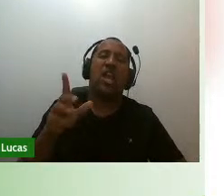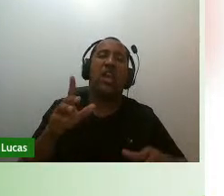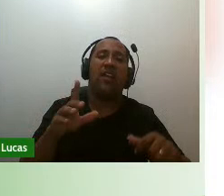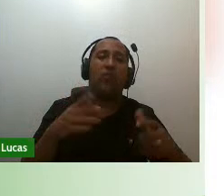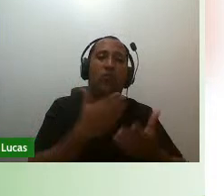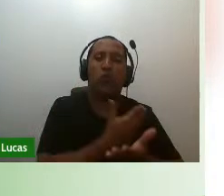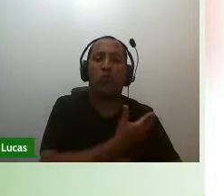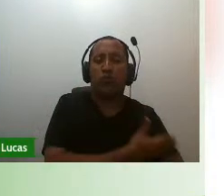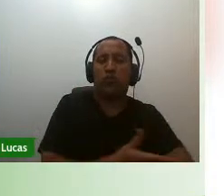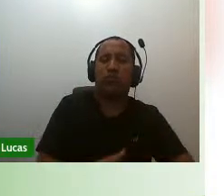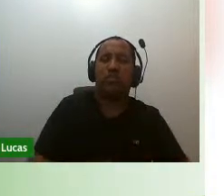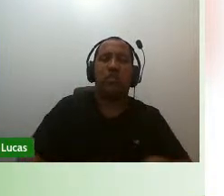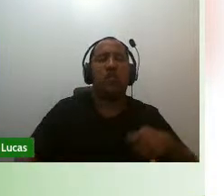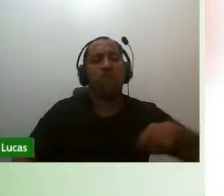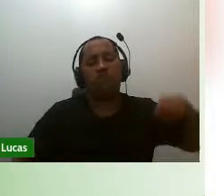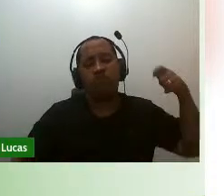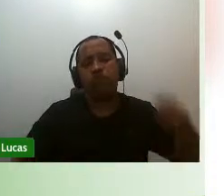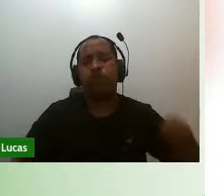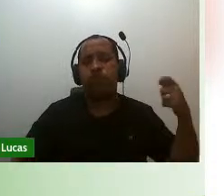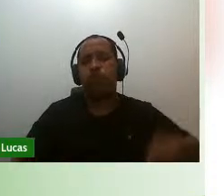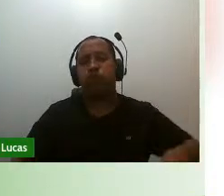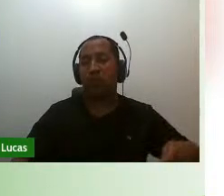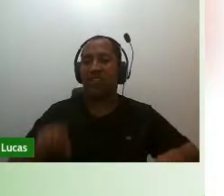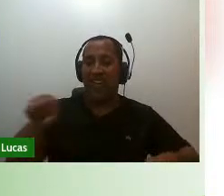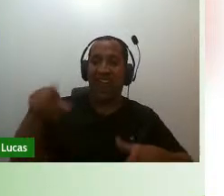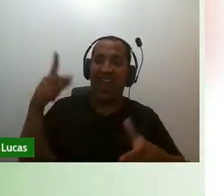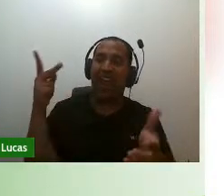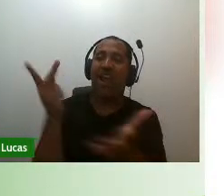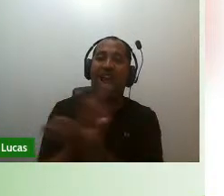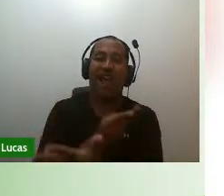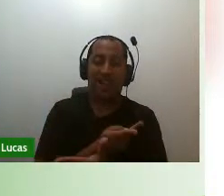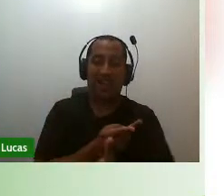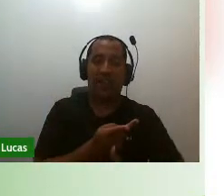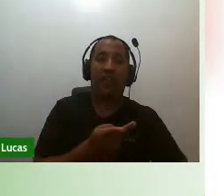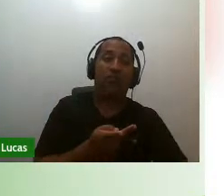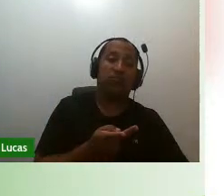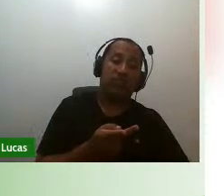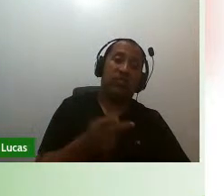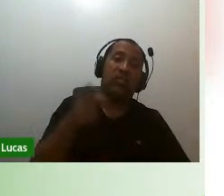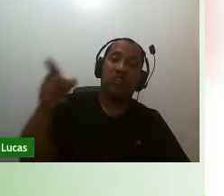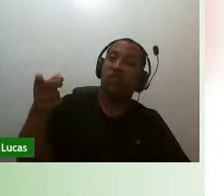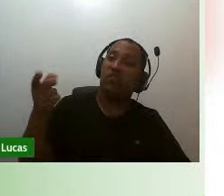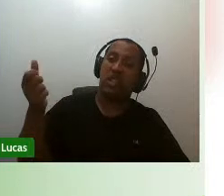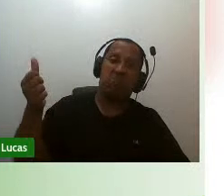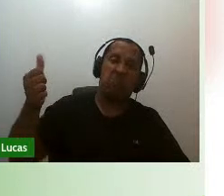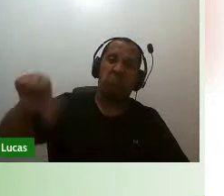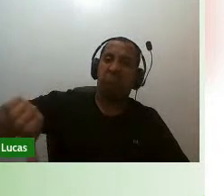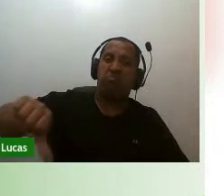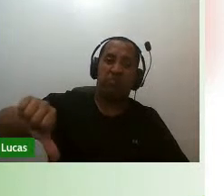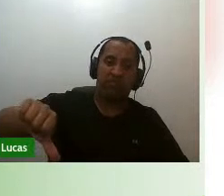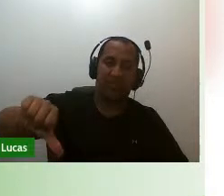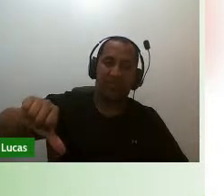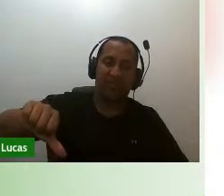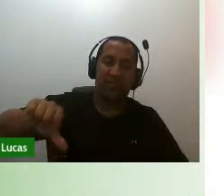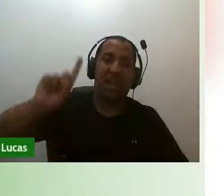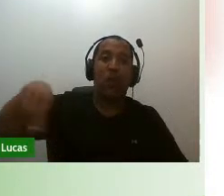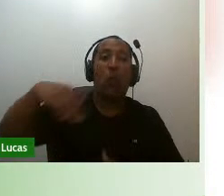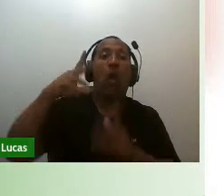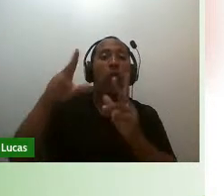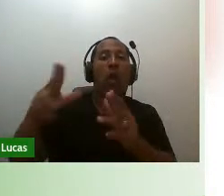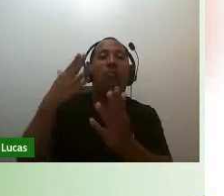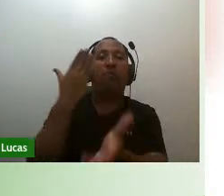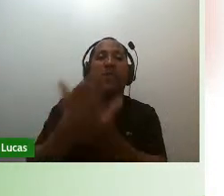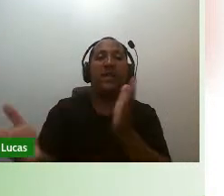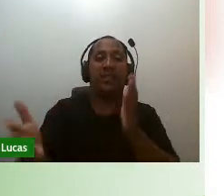de entendimento de que se você erra, o erro é encarado como derrota. O erro ele precisa